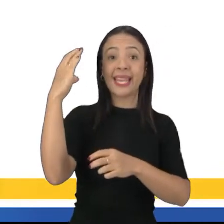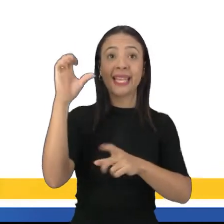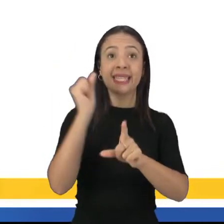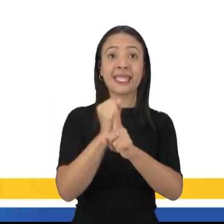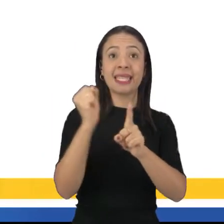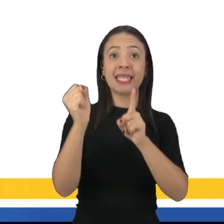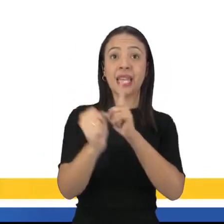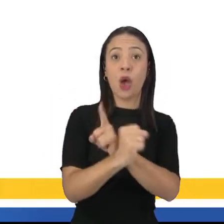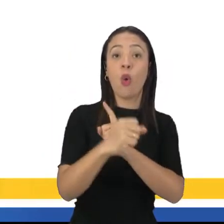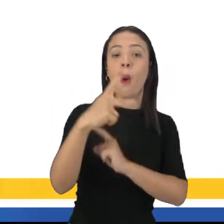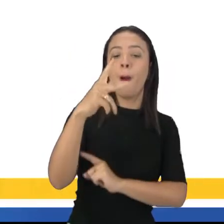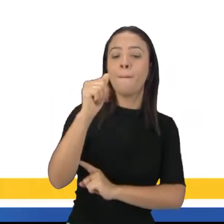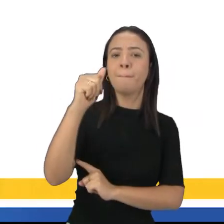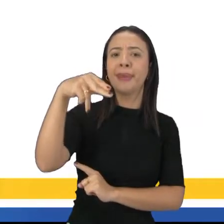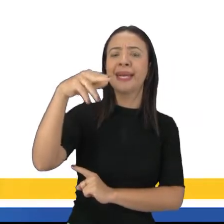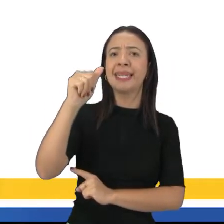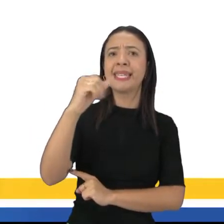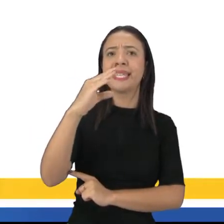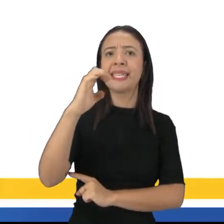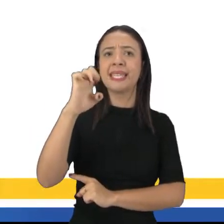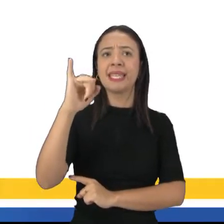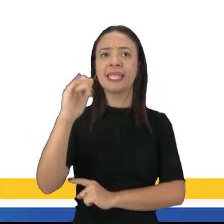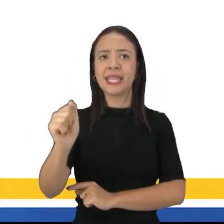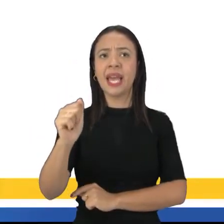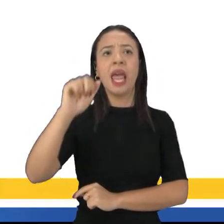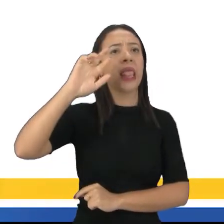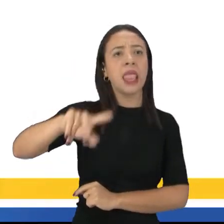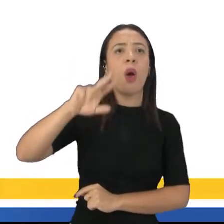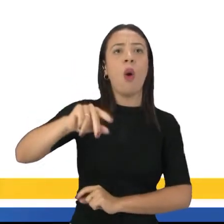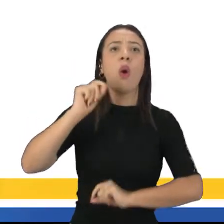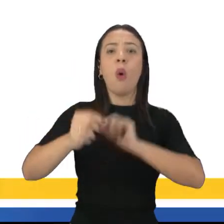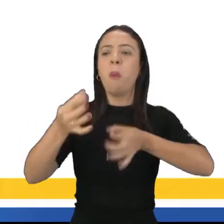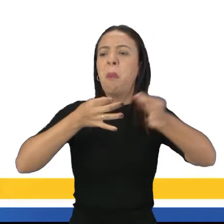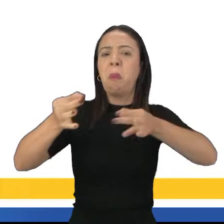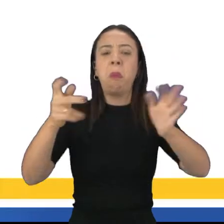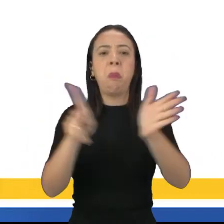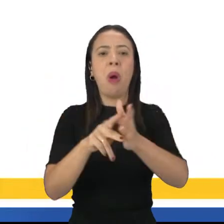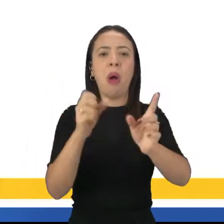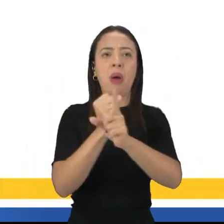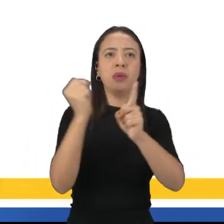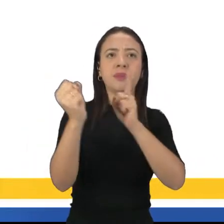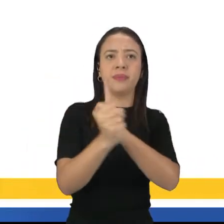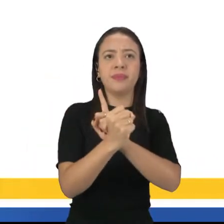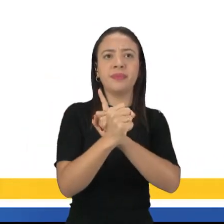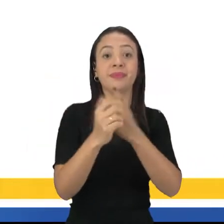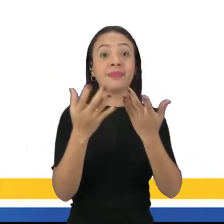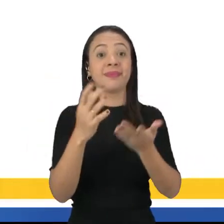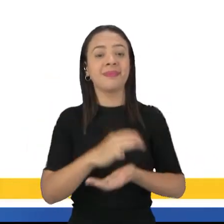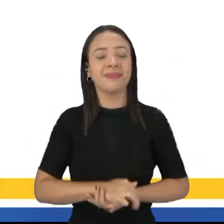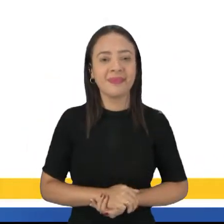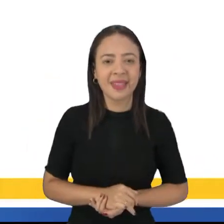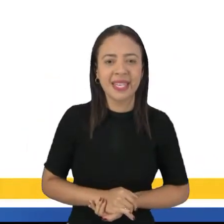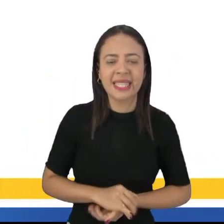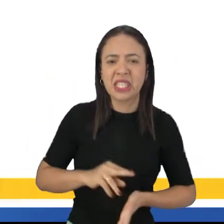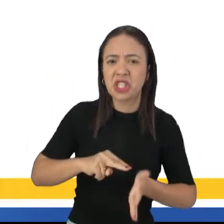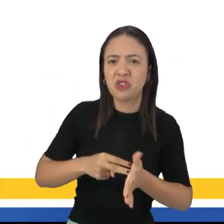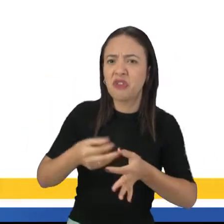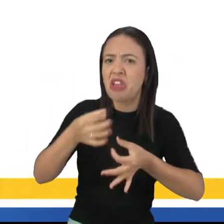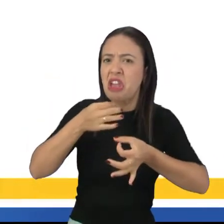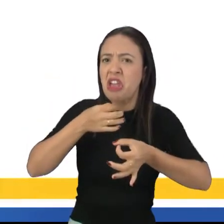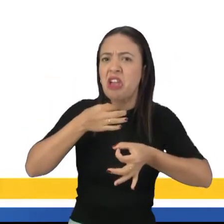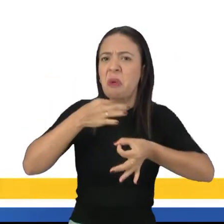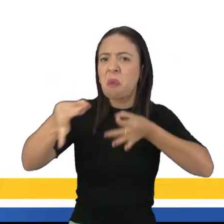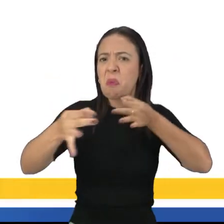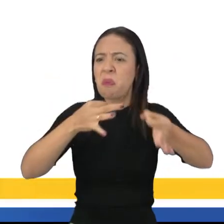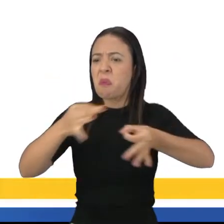uma panaceia, não uma análise crítica da sociedade. Então, ciências sociais, tipo, está criticando,